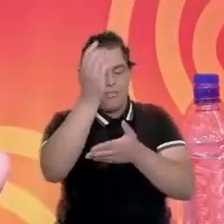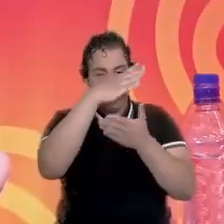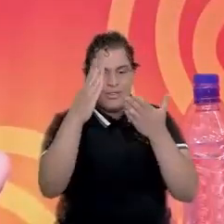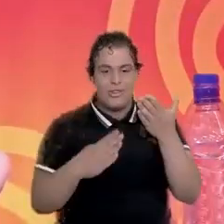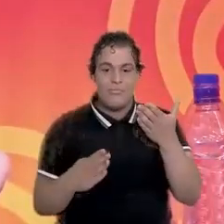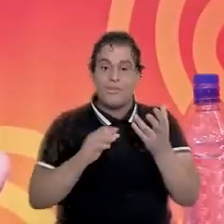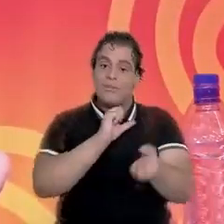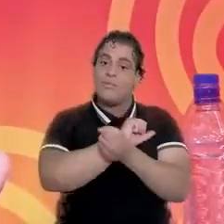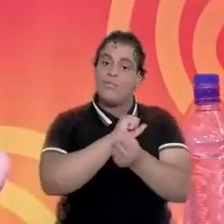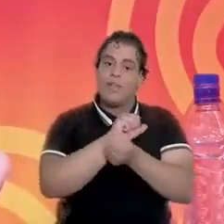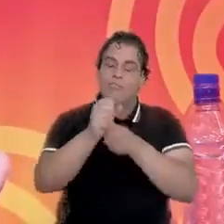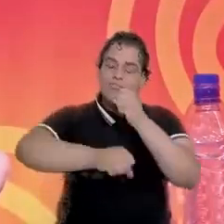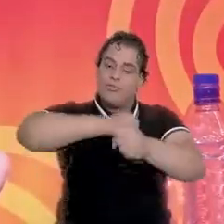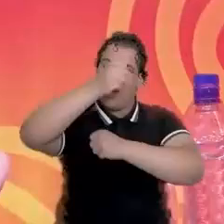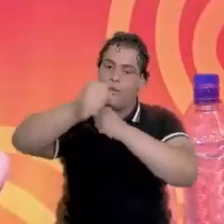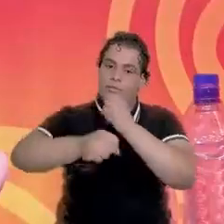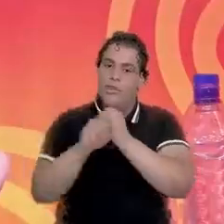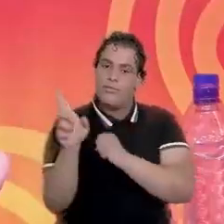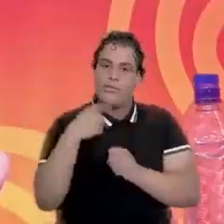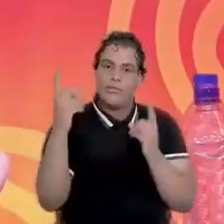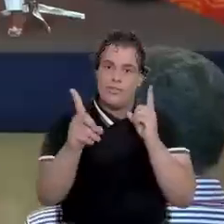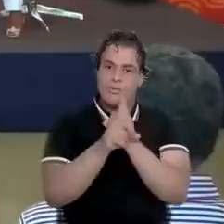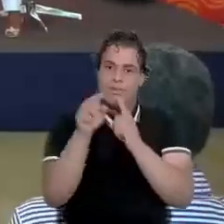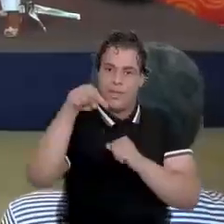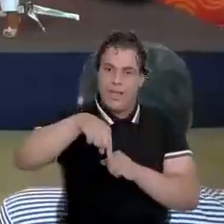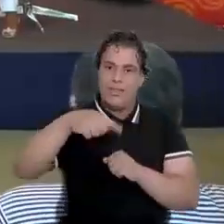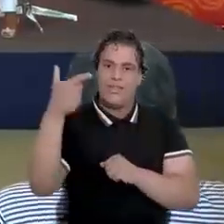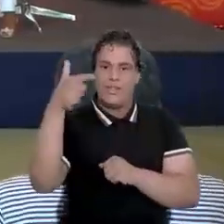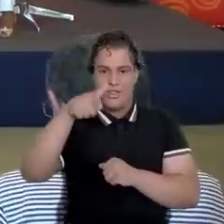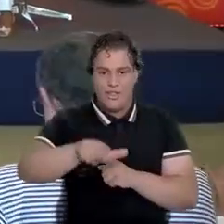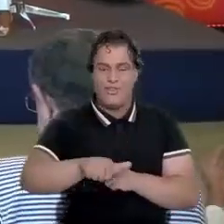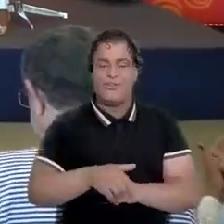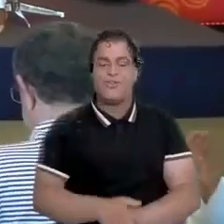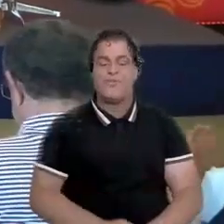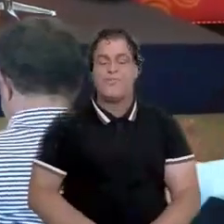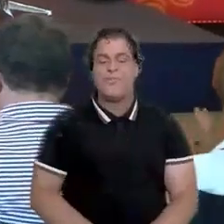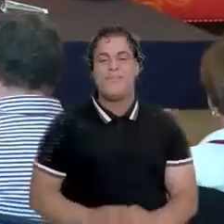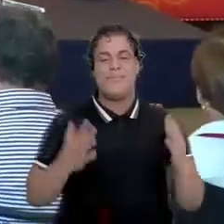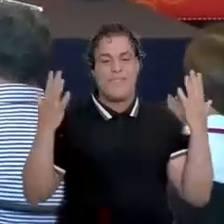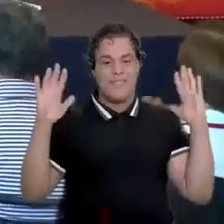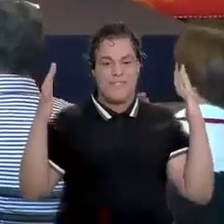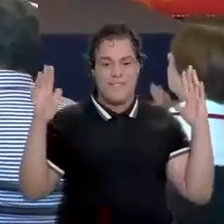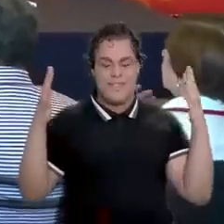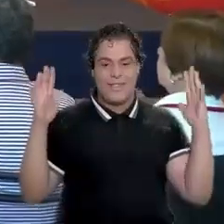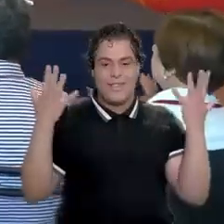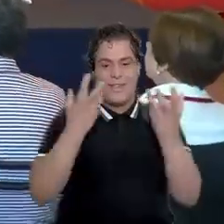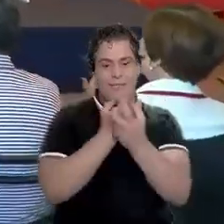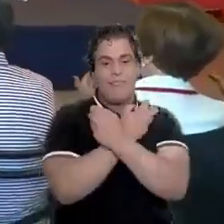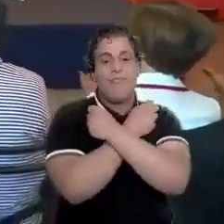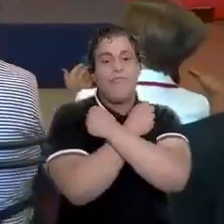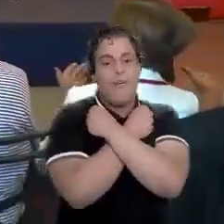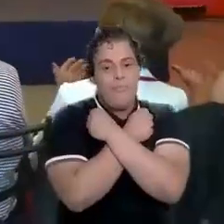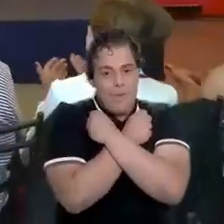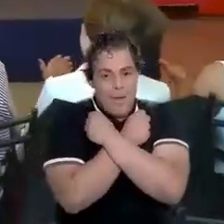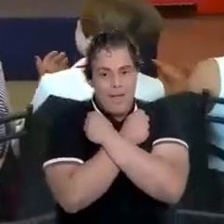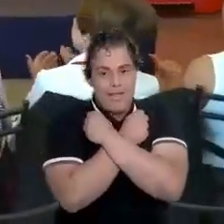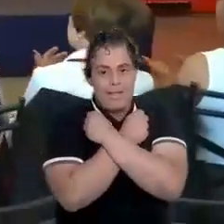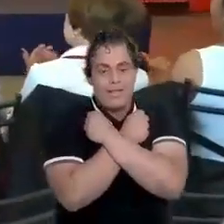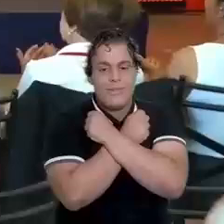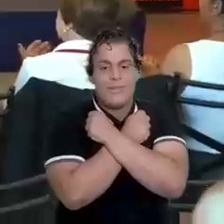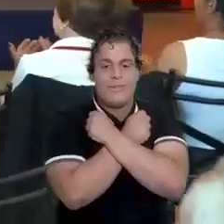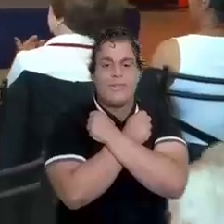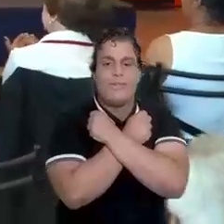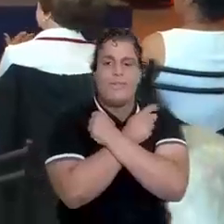que vem a gente esteja por aqui de novo. Muito obrigada. Meu abraço, meu grande